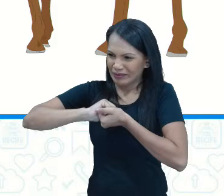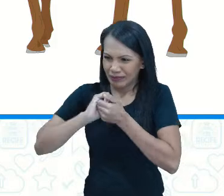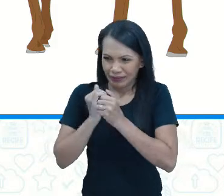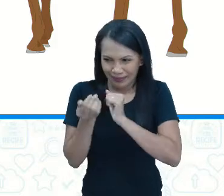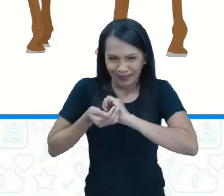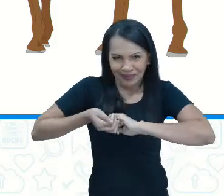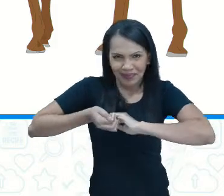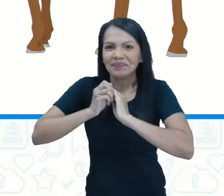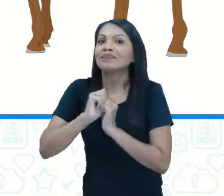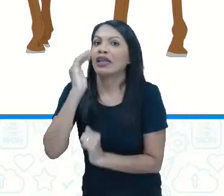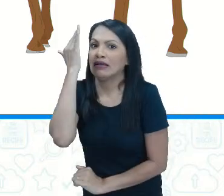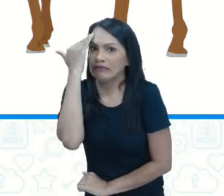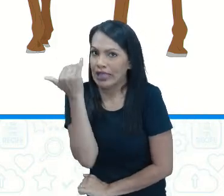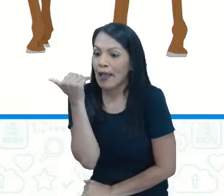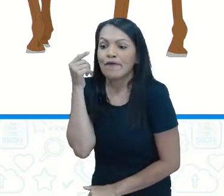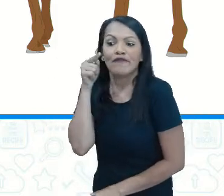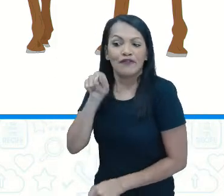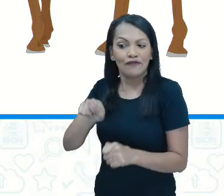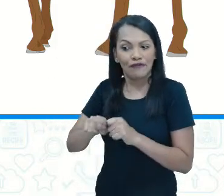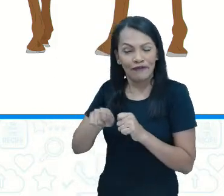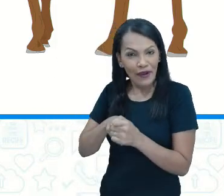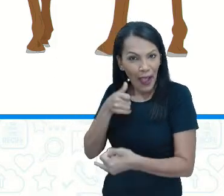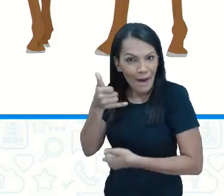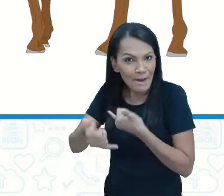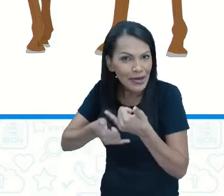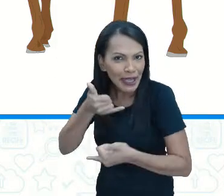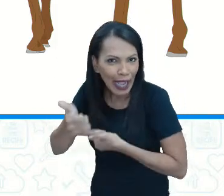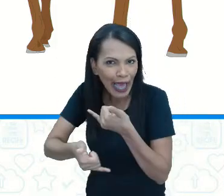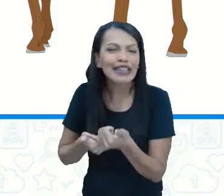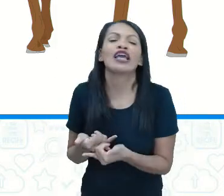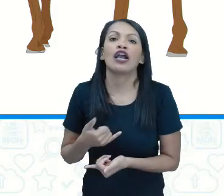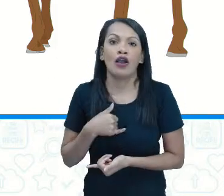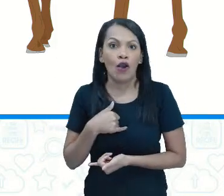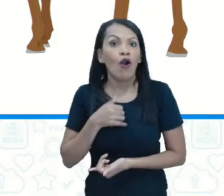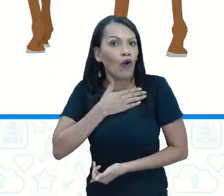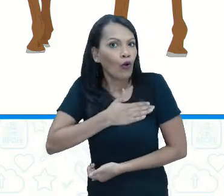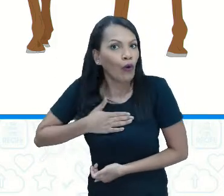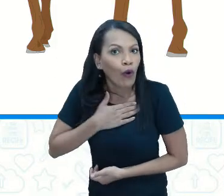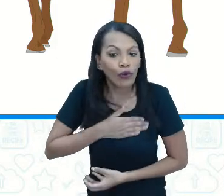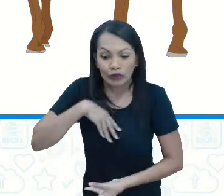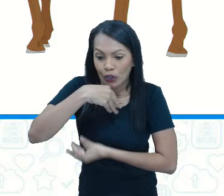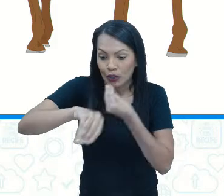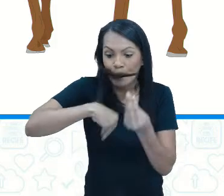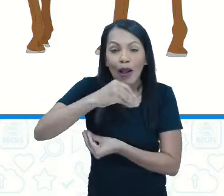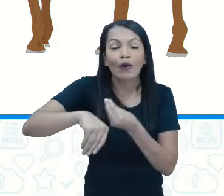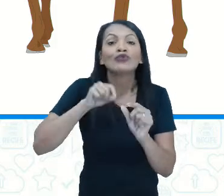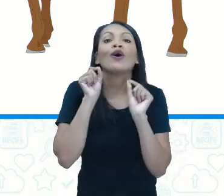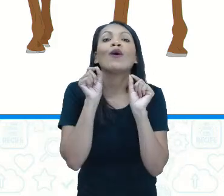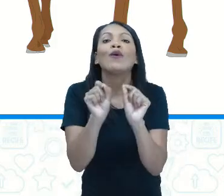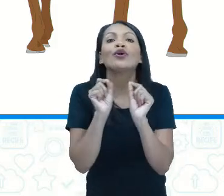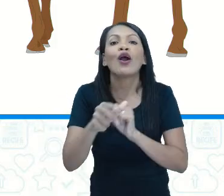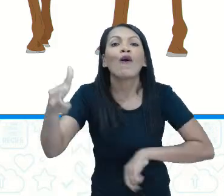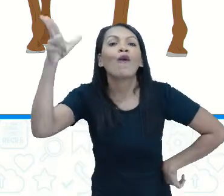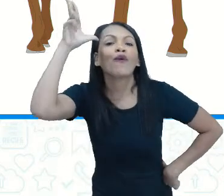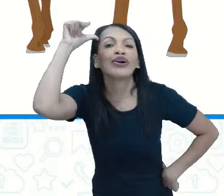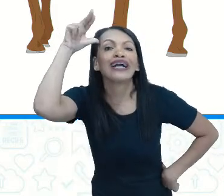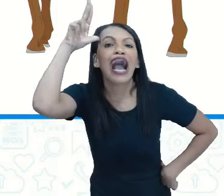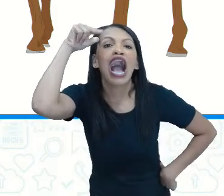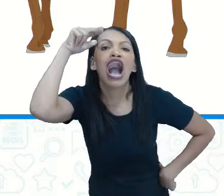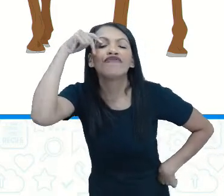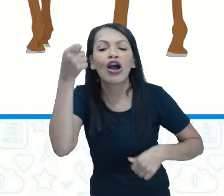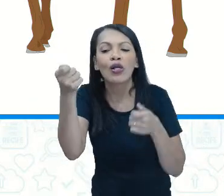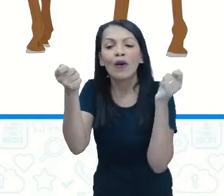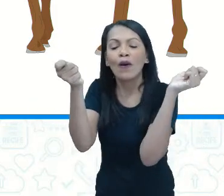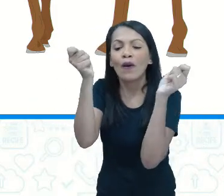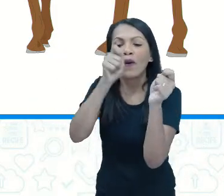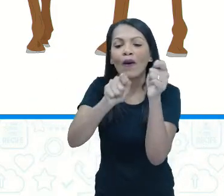faz travessuras por onde passa, gosta de bagunçar a crina dos cavalos durante a